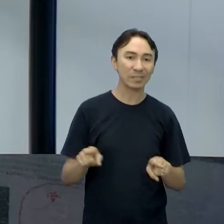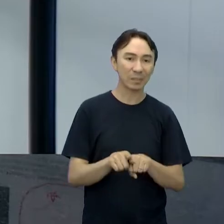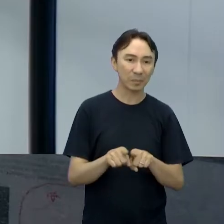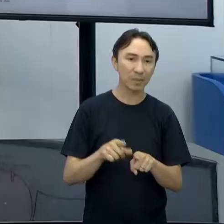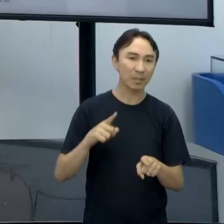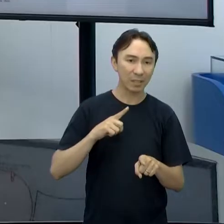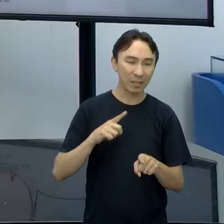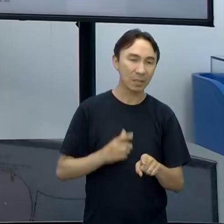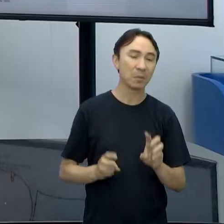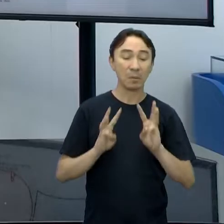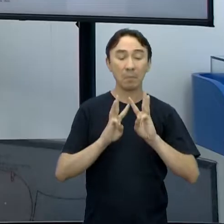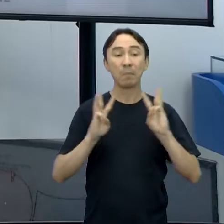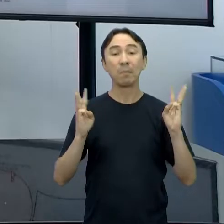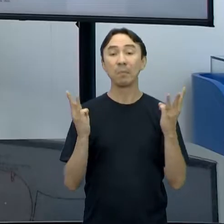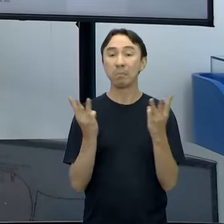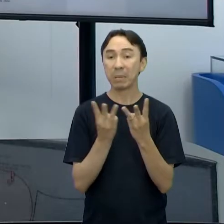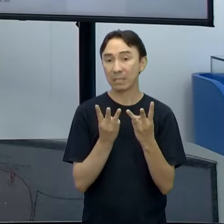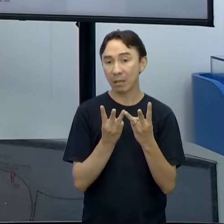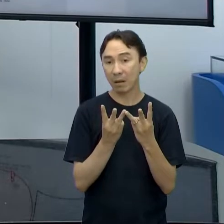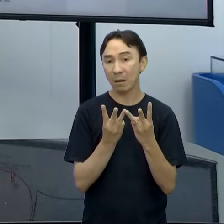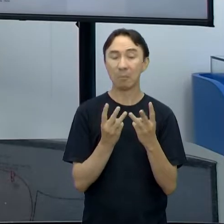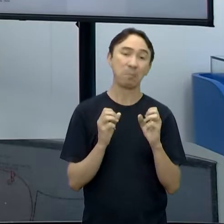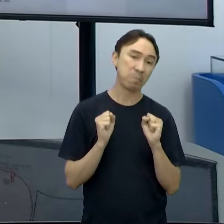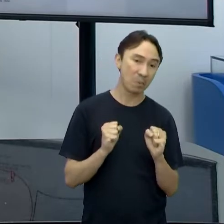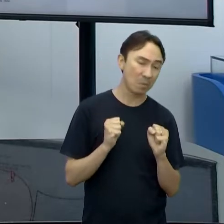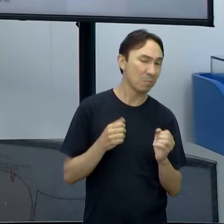massa, uma determinada massa aqui que você pode escolher em casa,